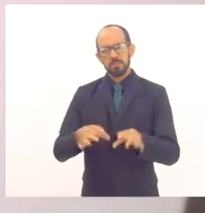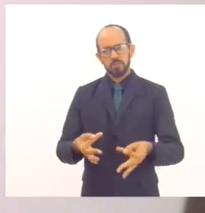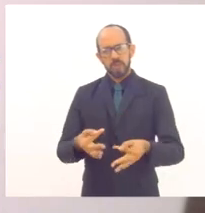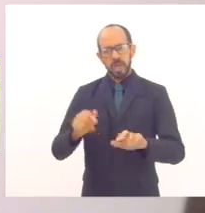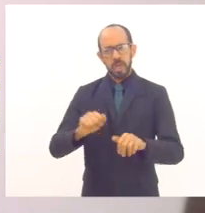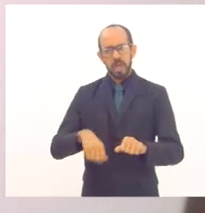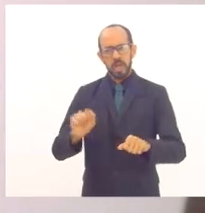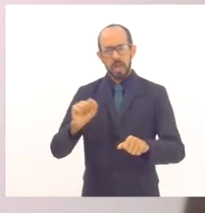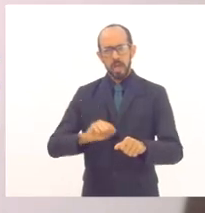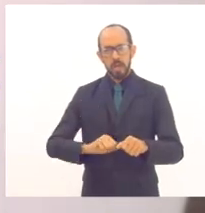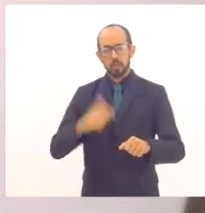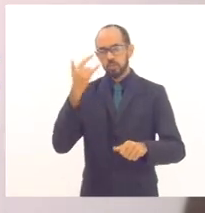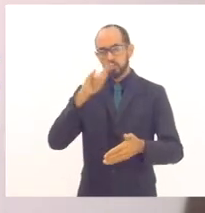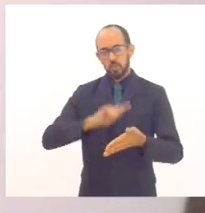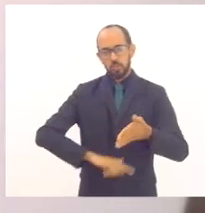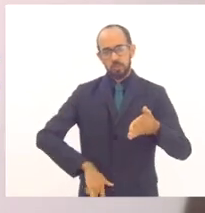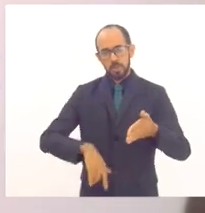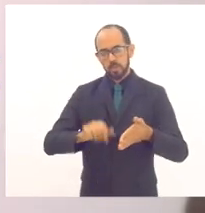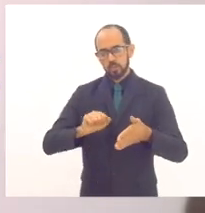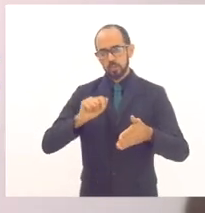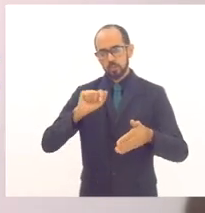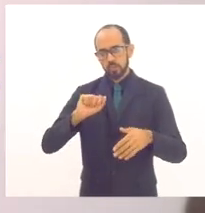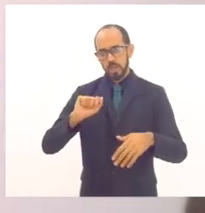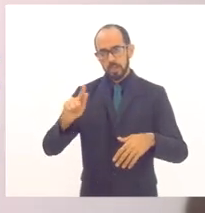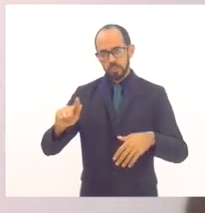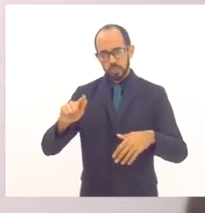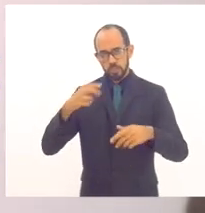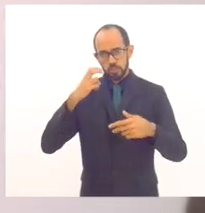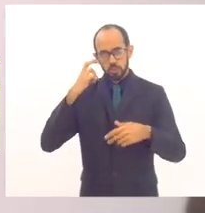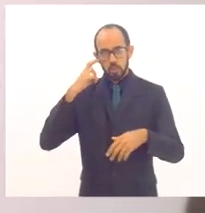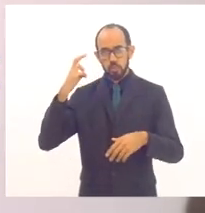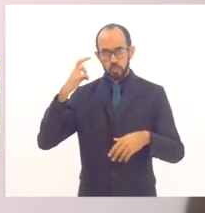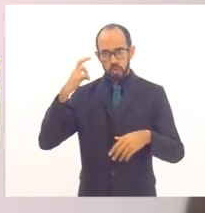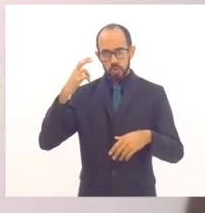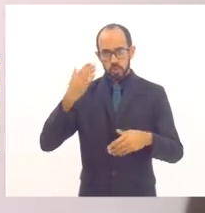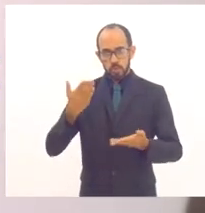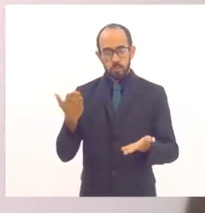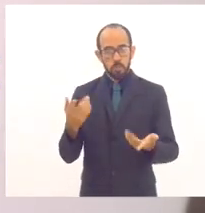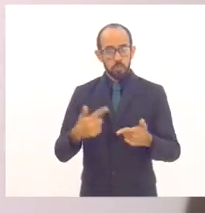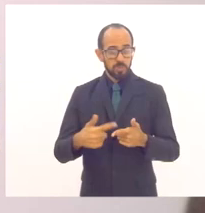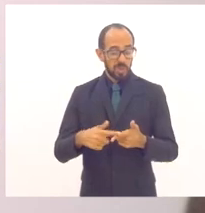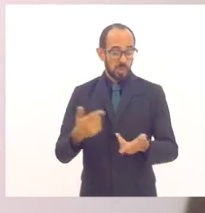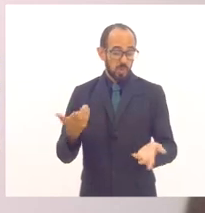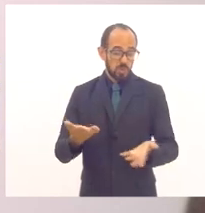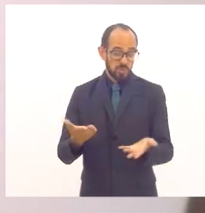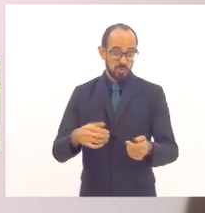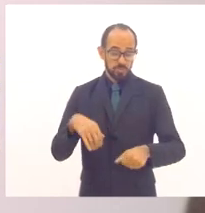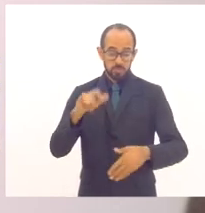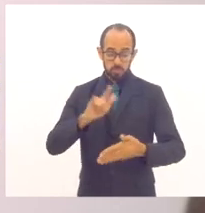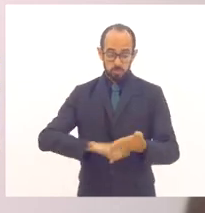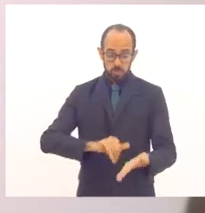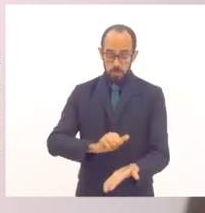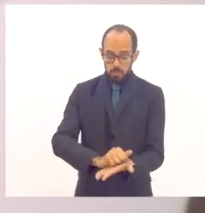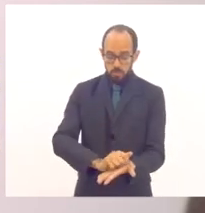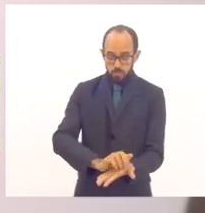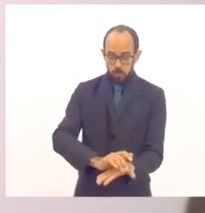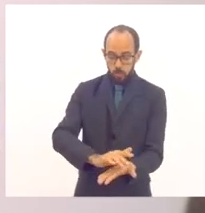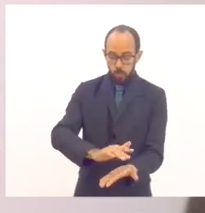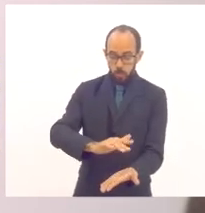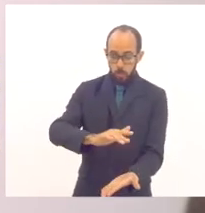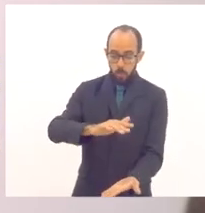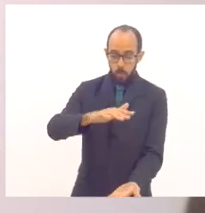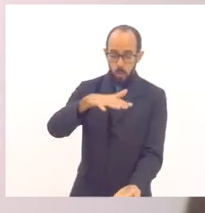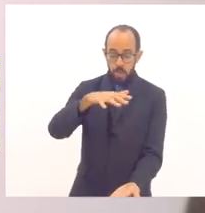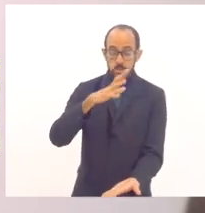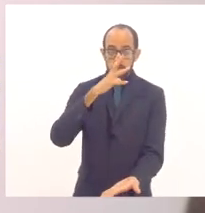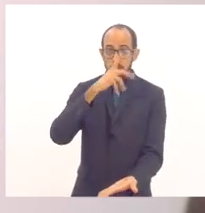agentes culturais. Hoje em dia, alguém que faz um projeto cultural tem que postar tanta papelada, fica